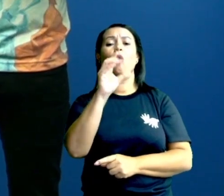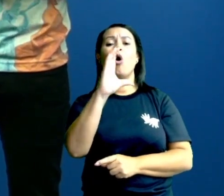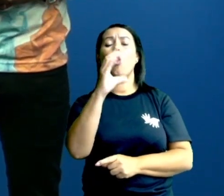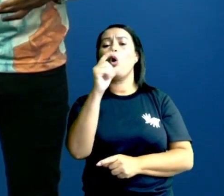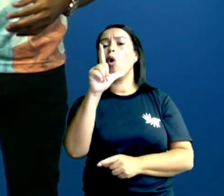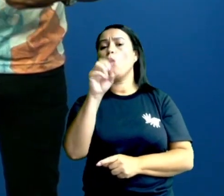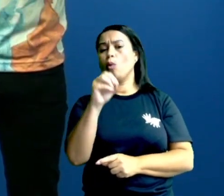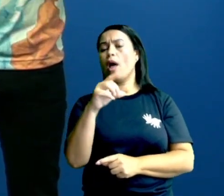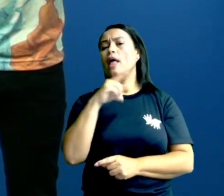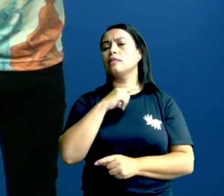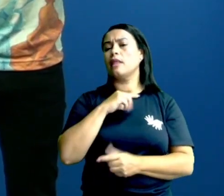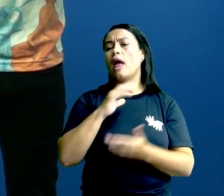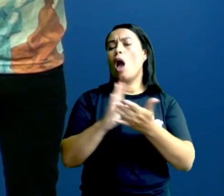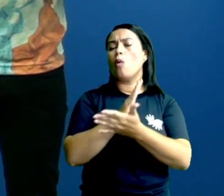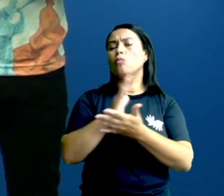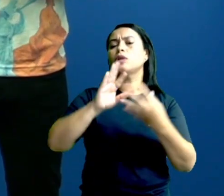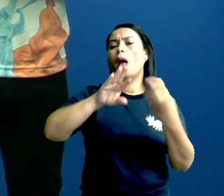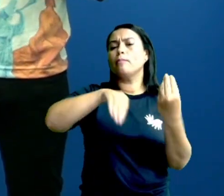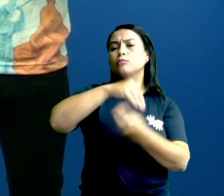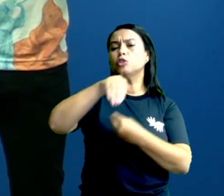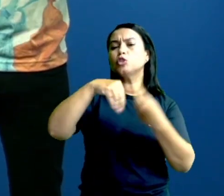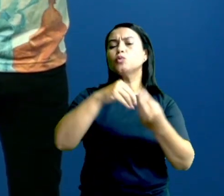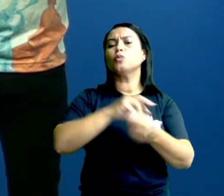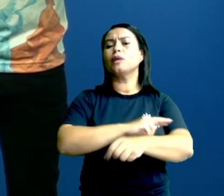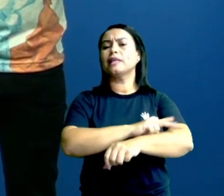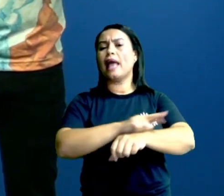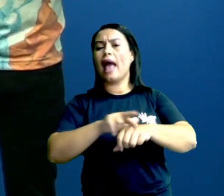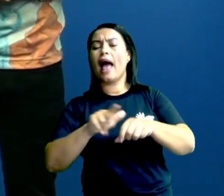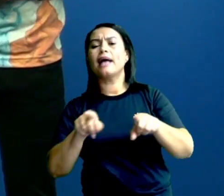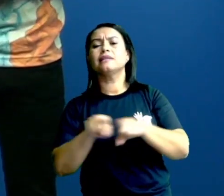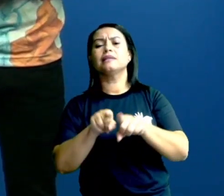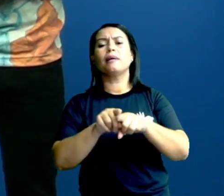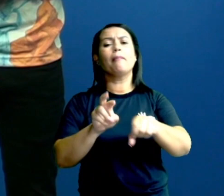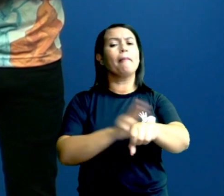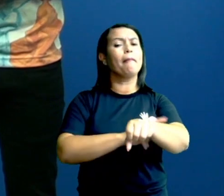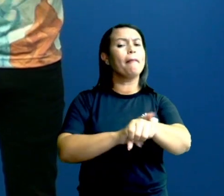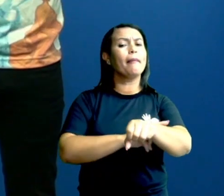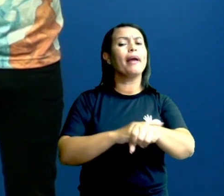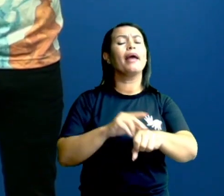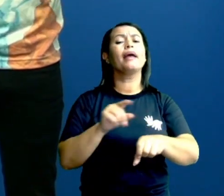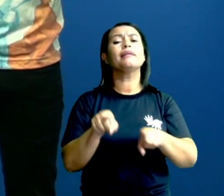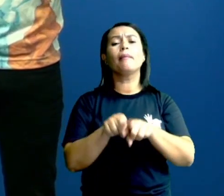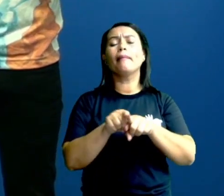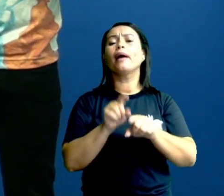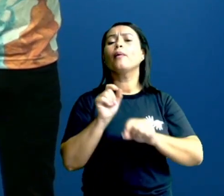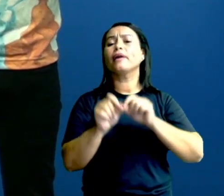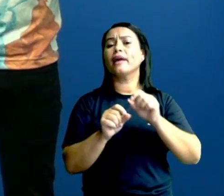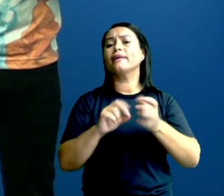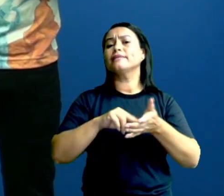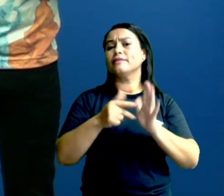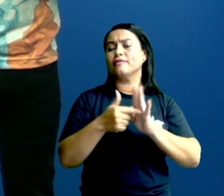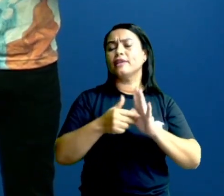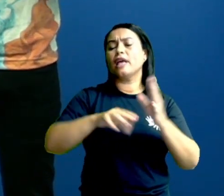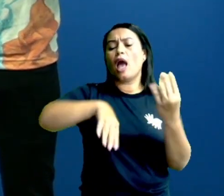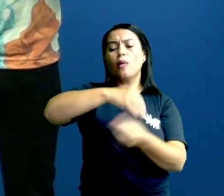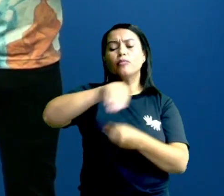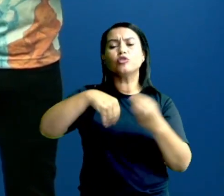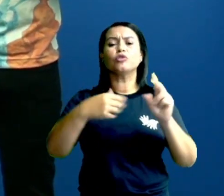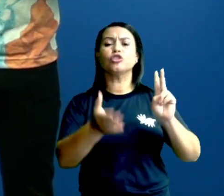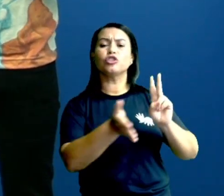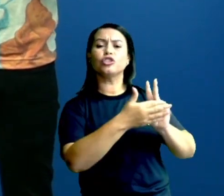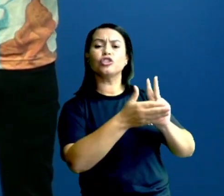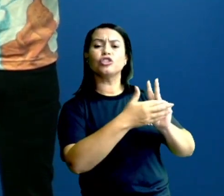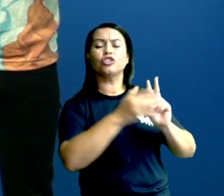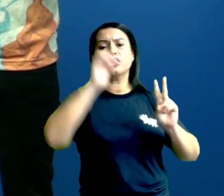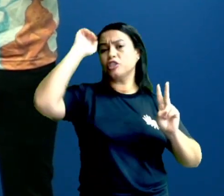a mistura aí de etnias que der deu origem a um percentual Grande e são dessa região ela vai se construir exatamente a mistura de